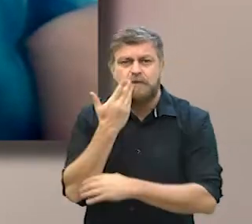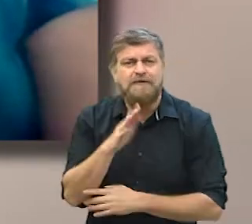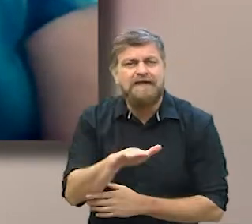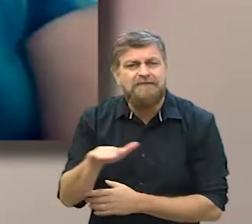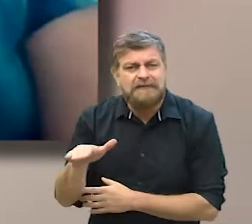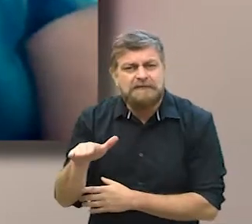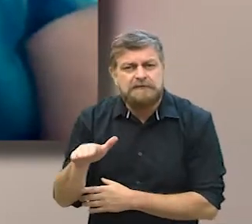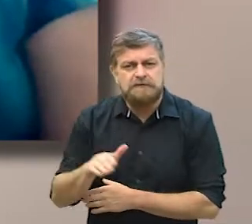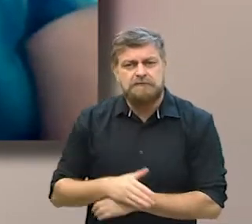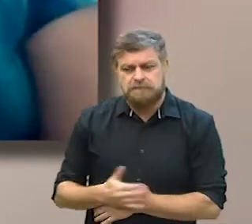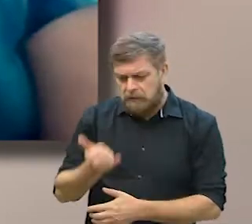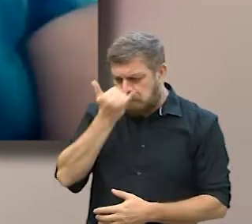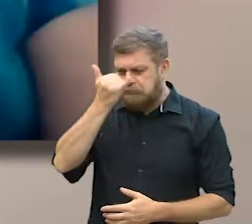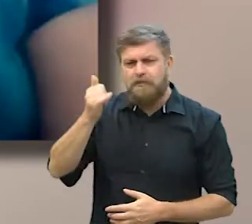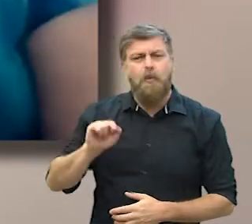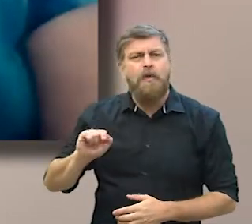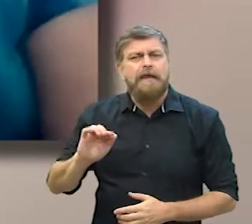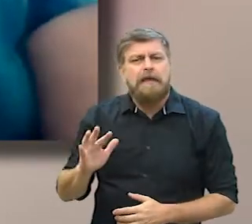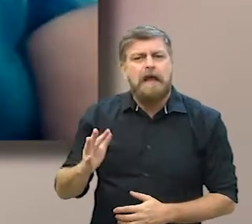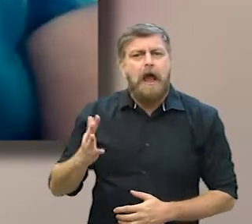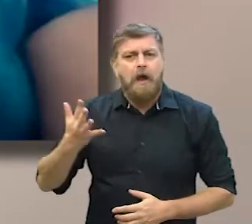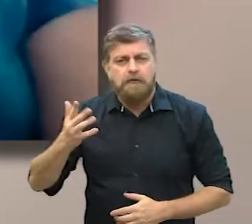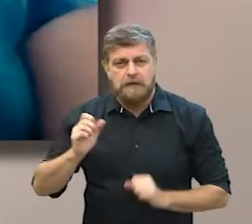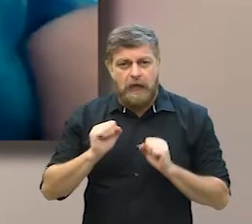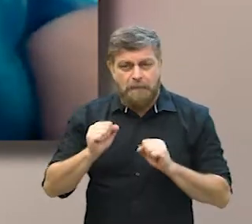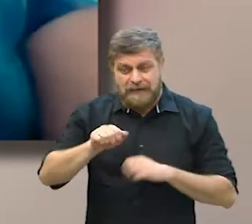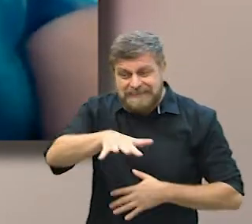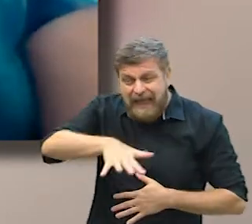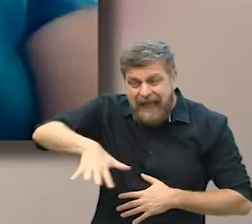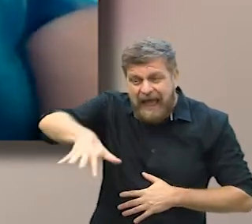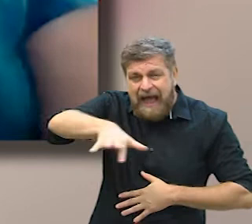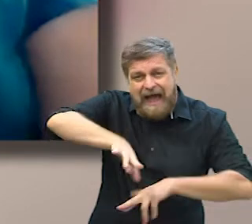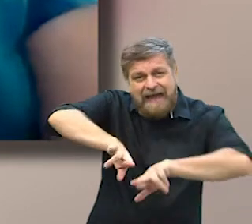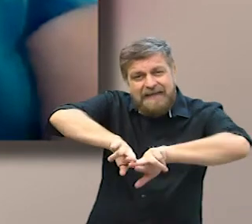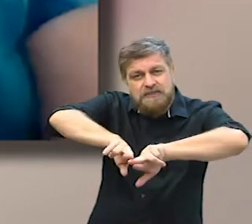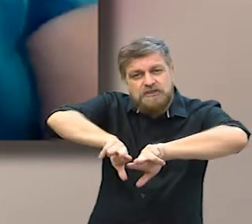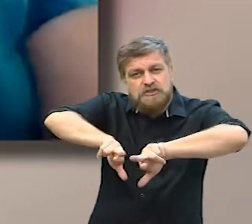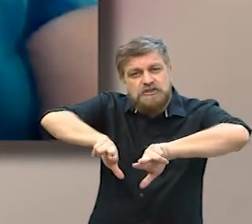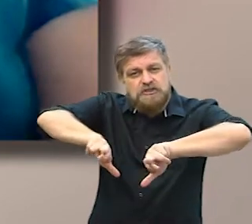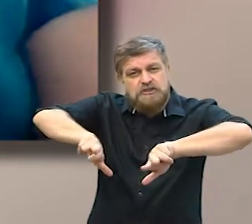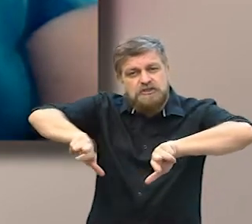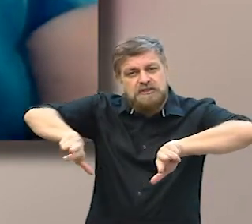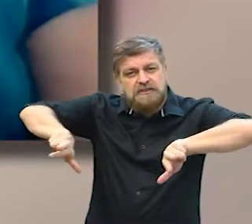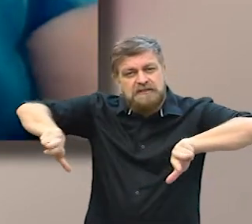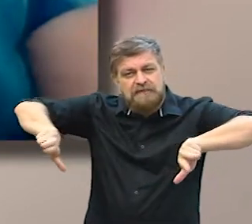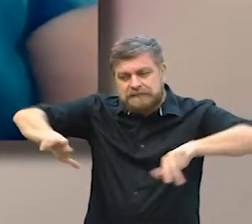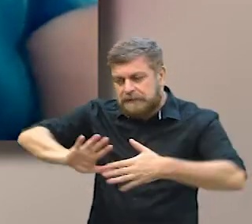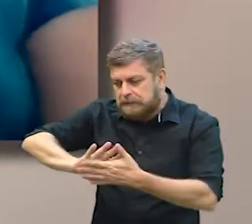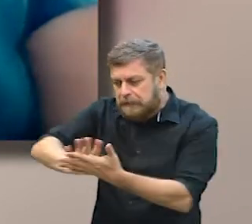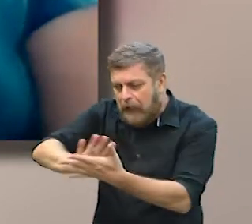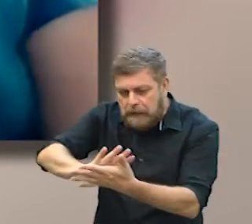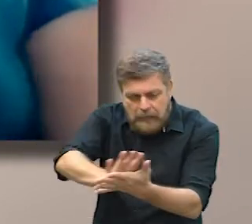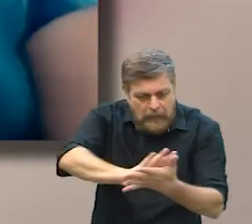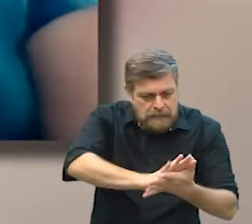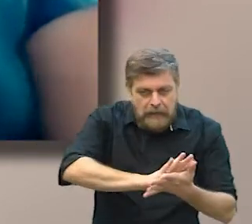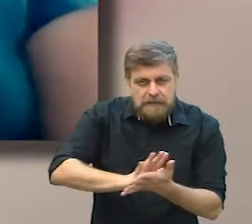infantil. Por que ele é difuso? Porque ele pode atingir várias áreas do desenvolvimento.